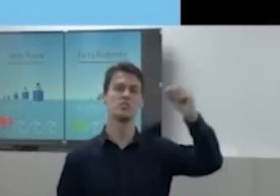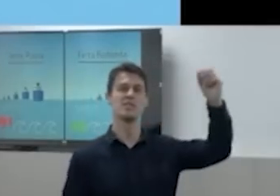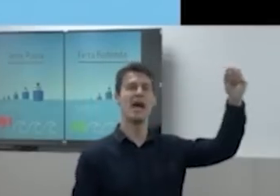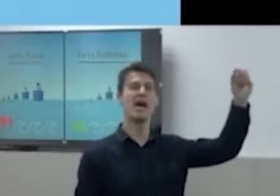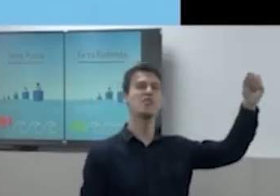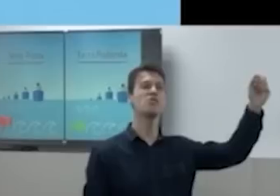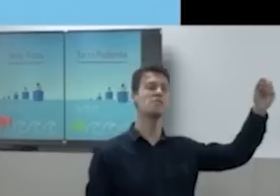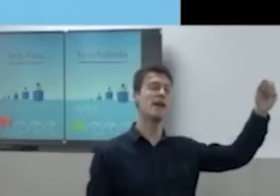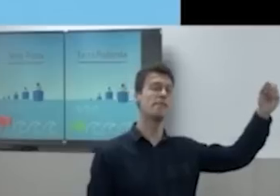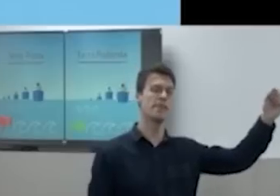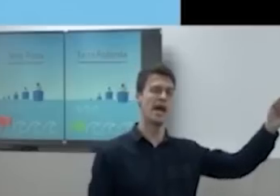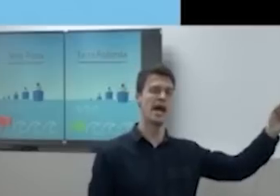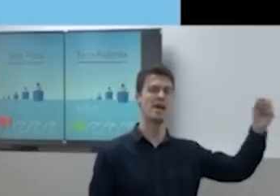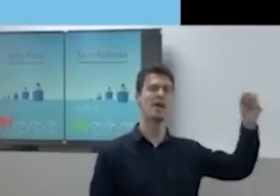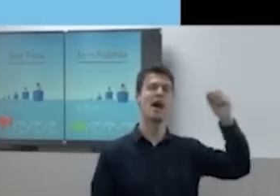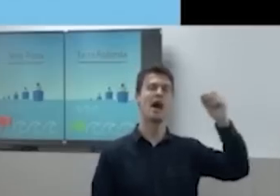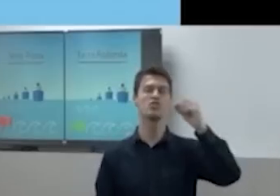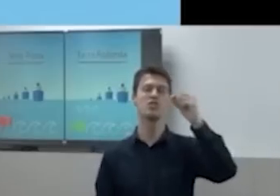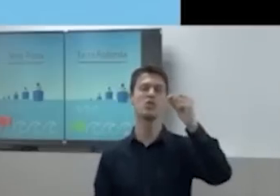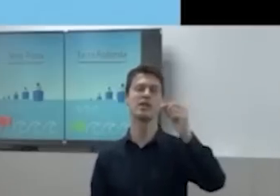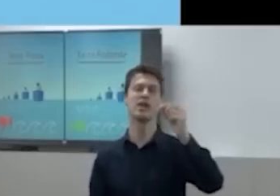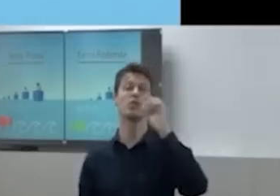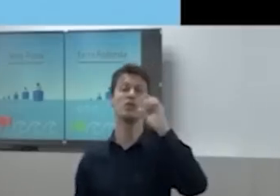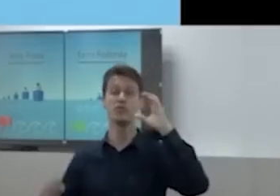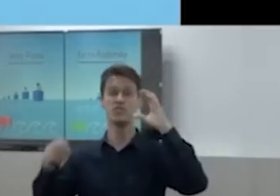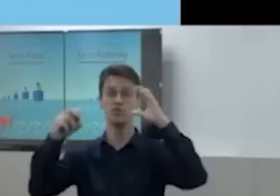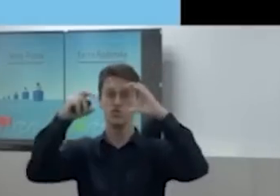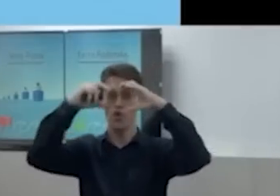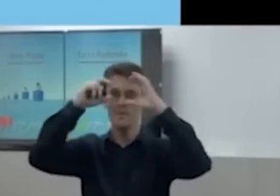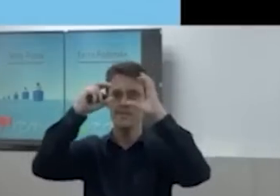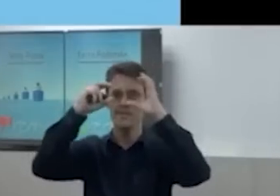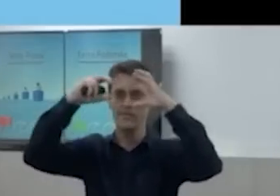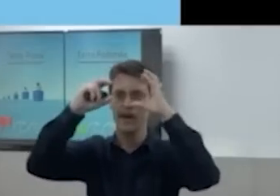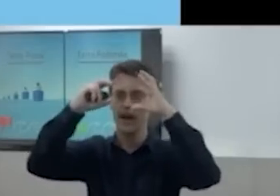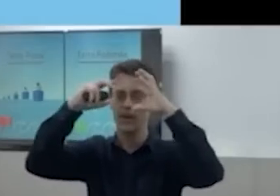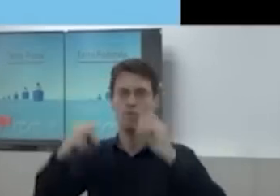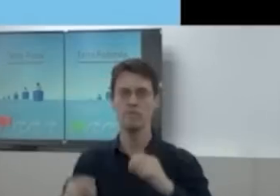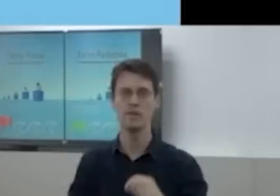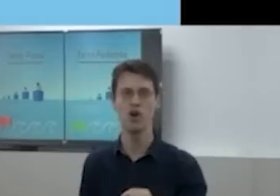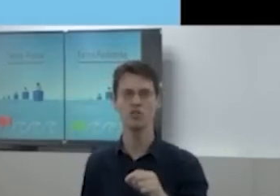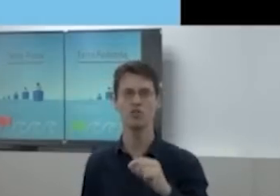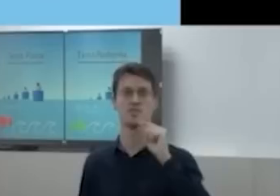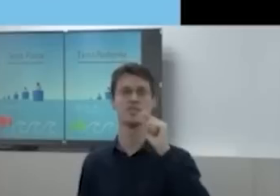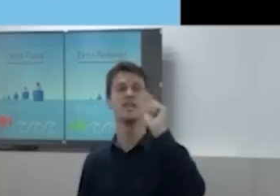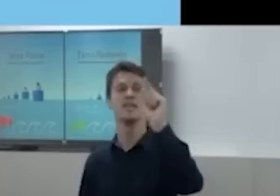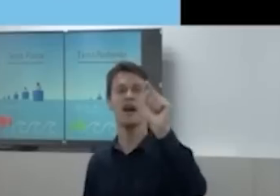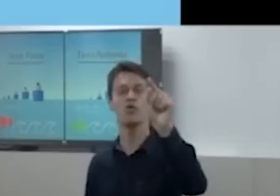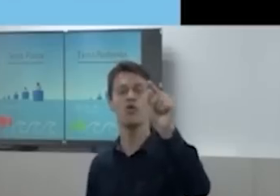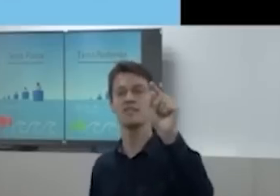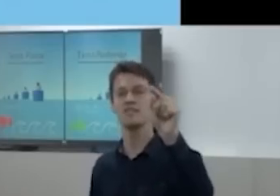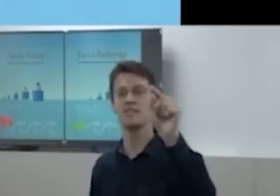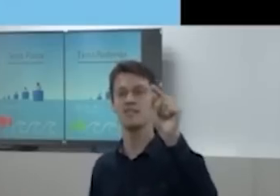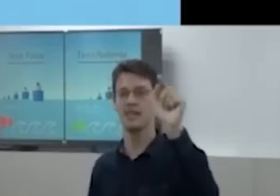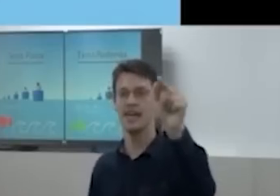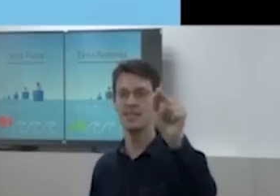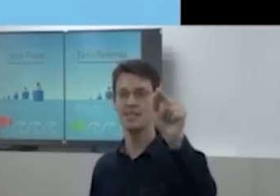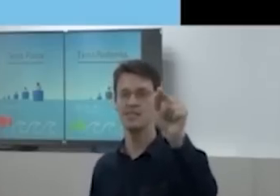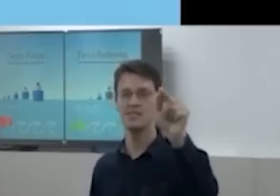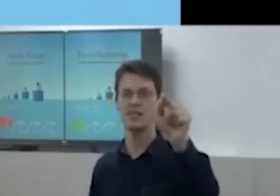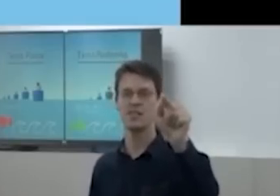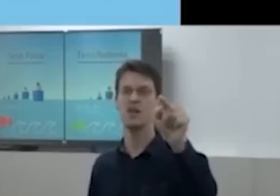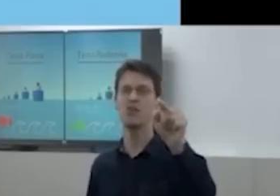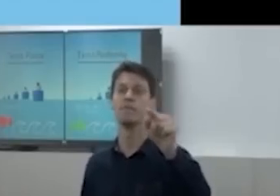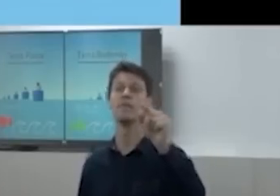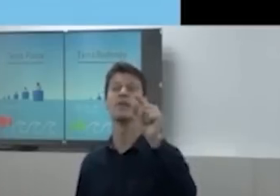nós fôssemos lá na praia, onde tem um navio, e fôssemos observar com binóculos e